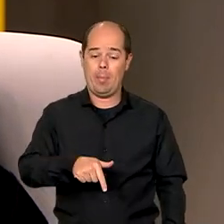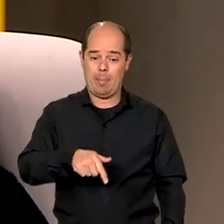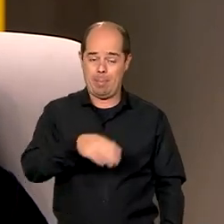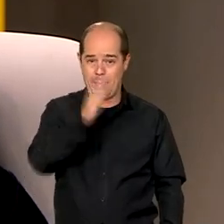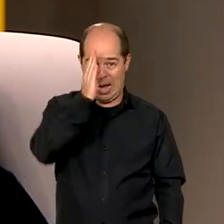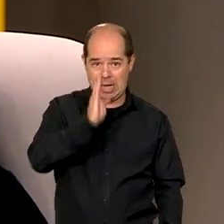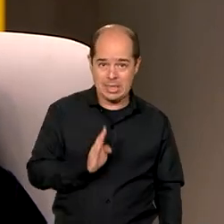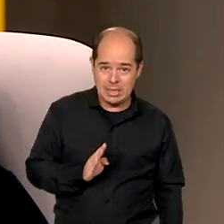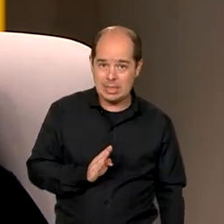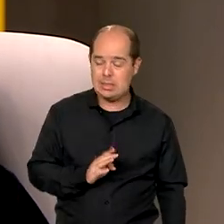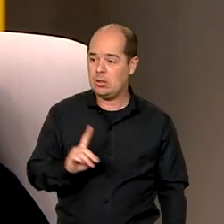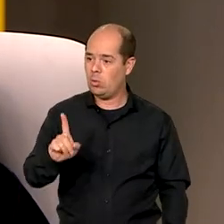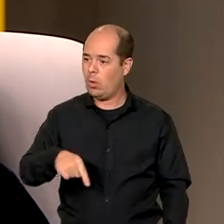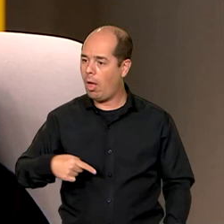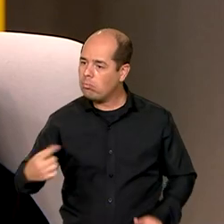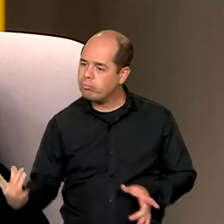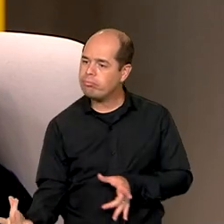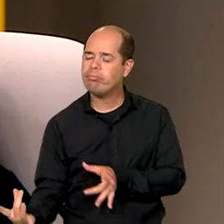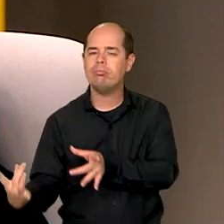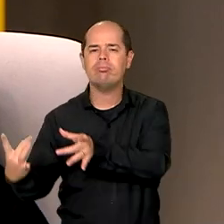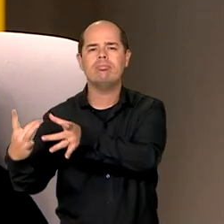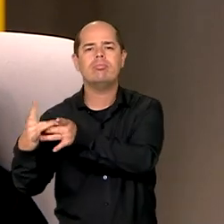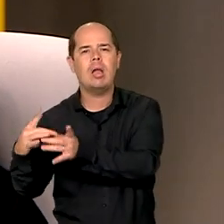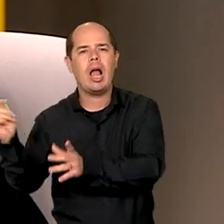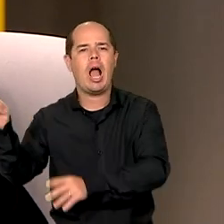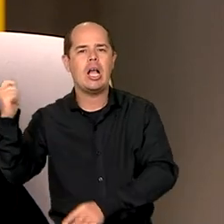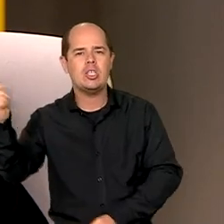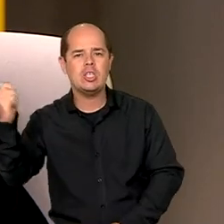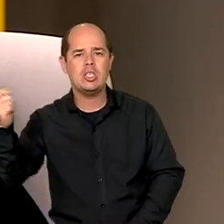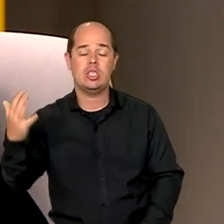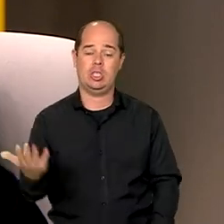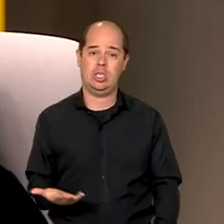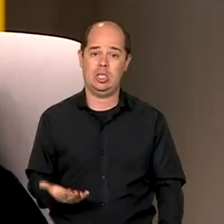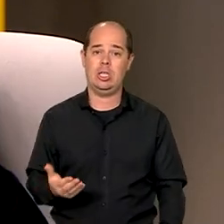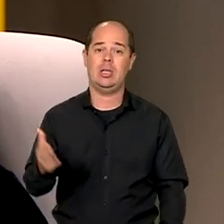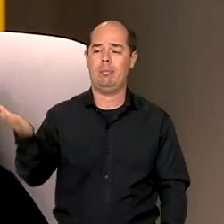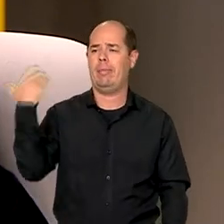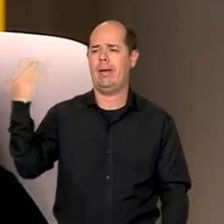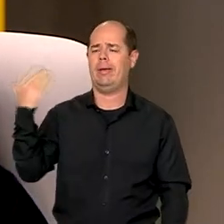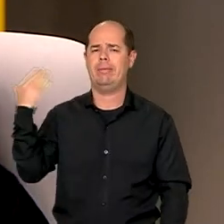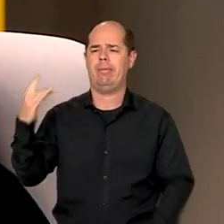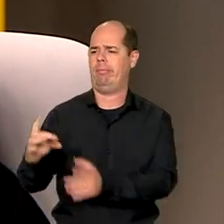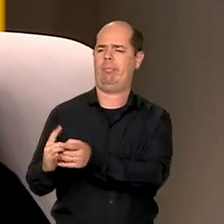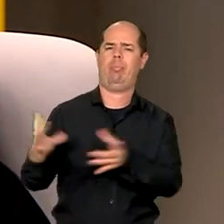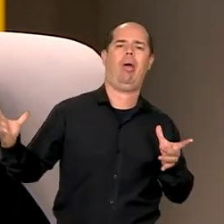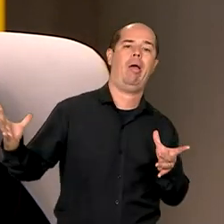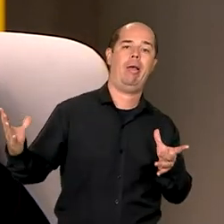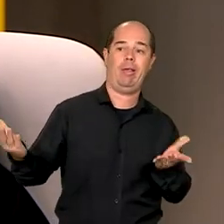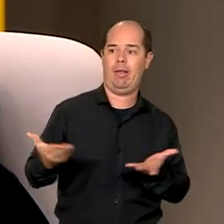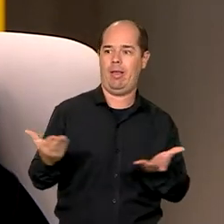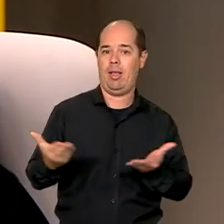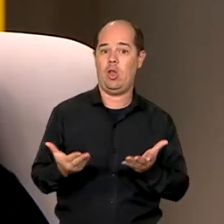que tinham sido esquecidos ao longo do tempo. O presidente Lula tem feito isso de uma forma muito eficiente e a gente,